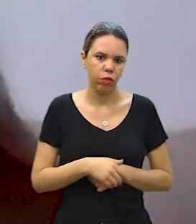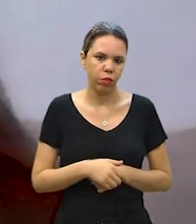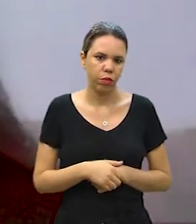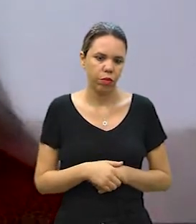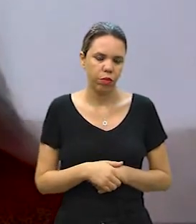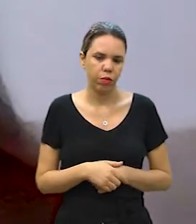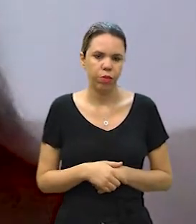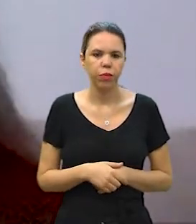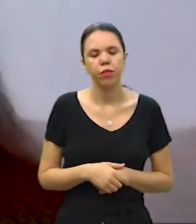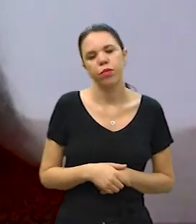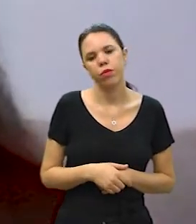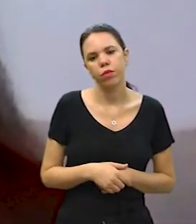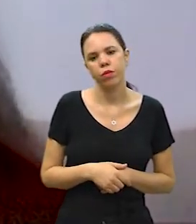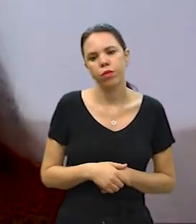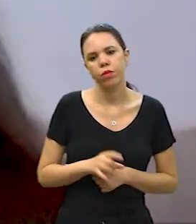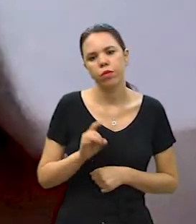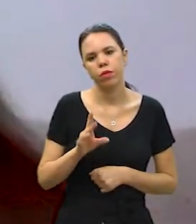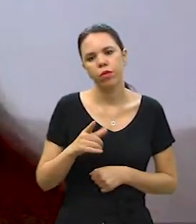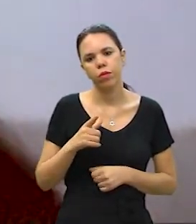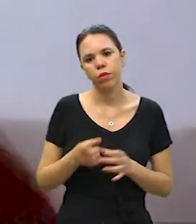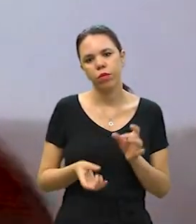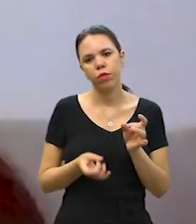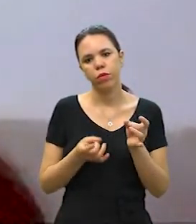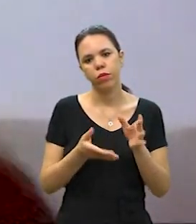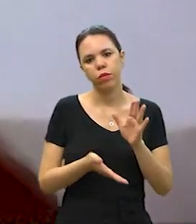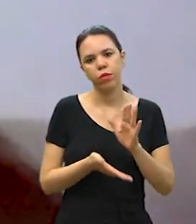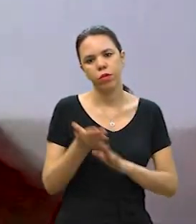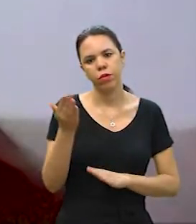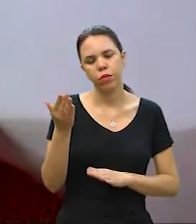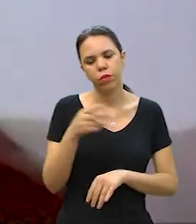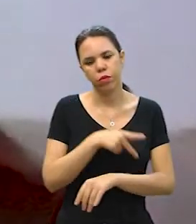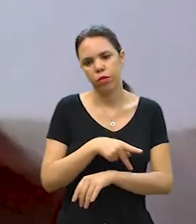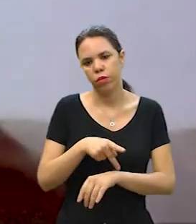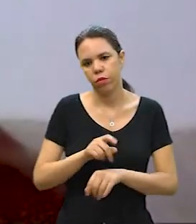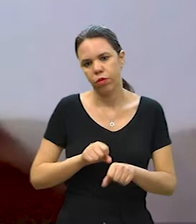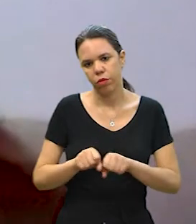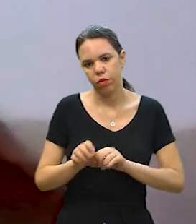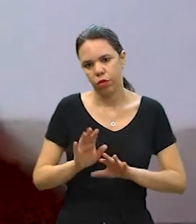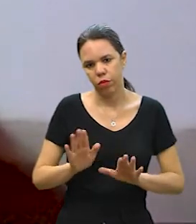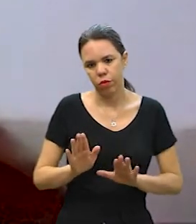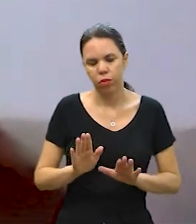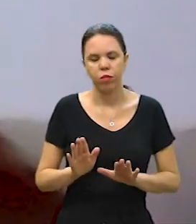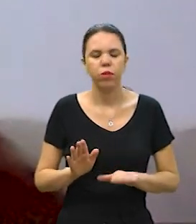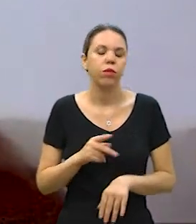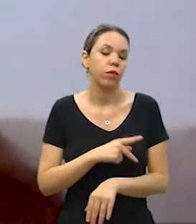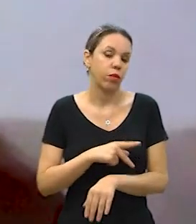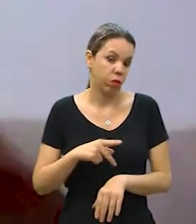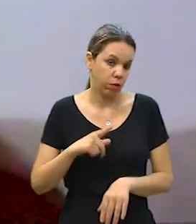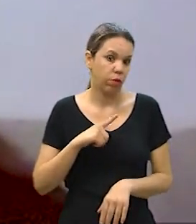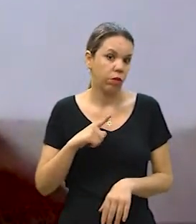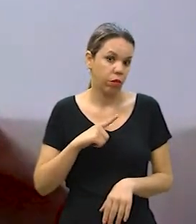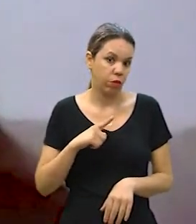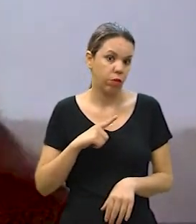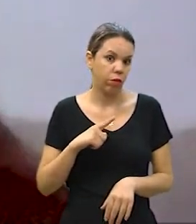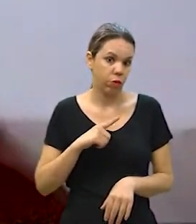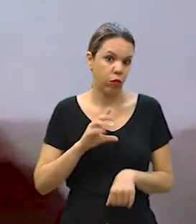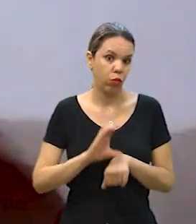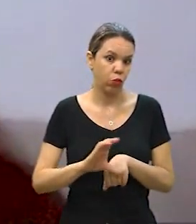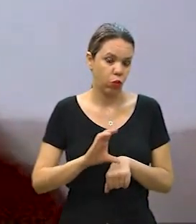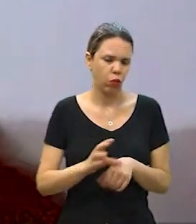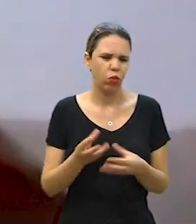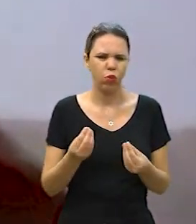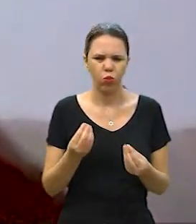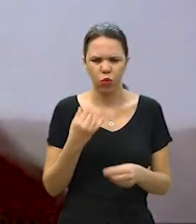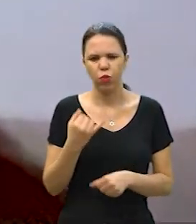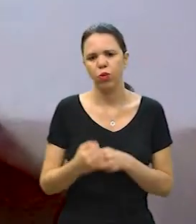professores. Não é só para quem está saindo, né, de uma pedagogia. E a questão da pedagogia tem vários cursos mesmo que